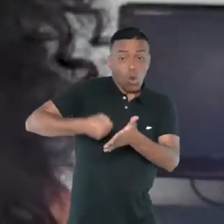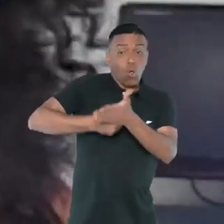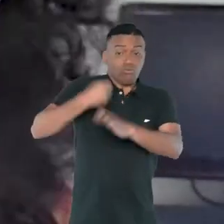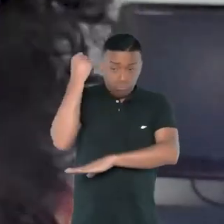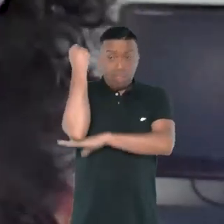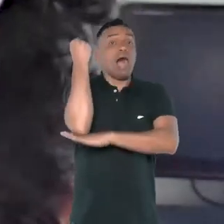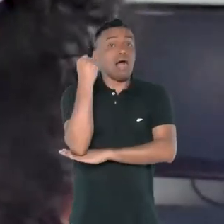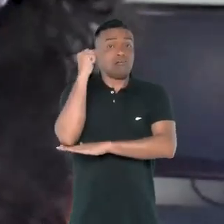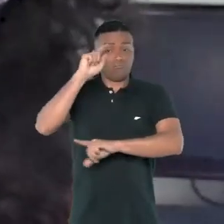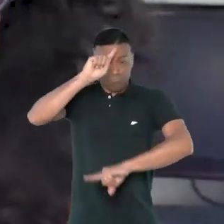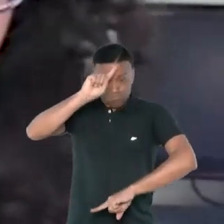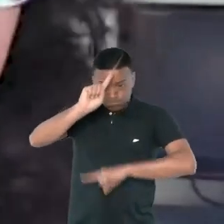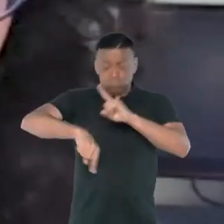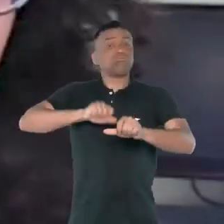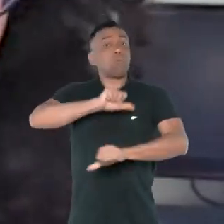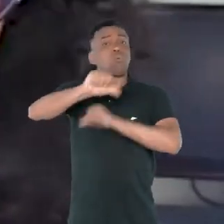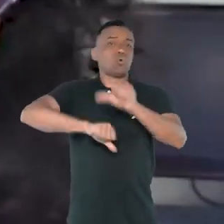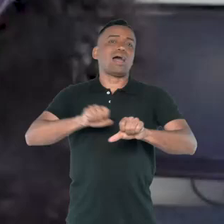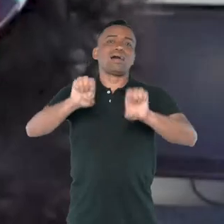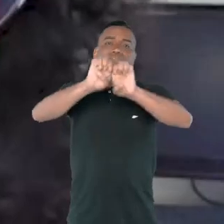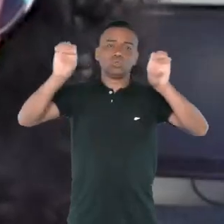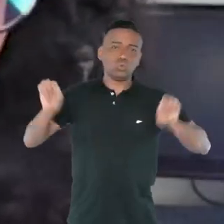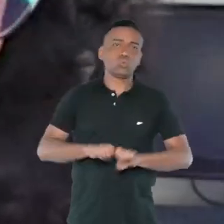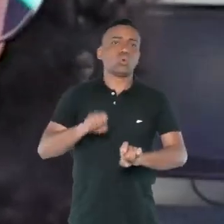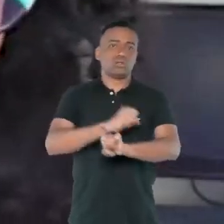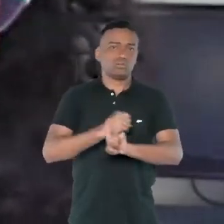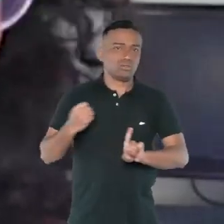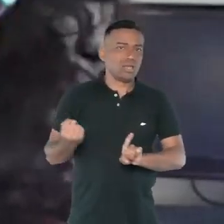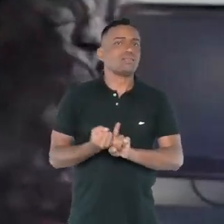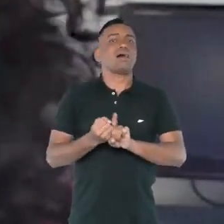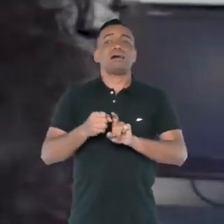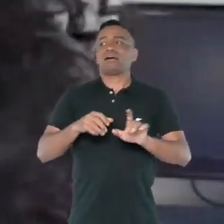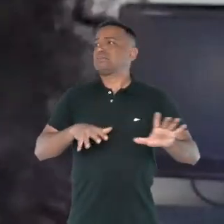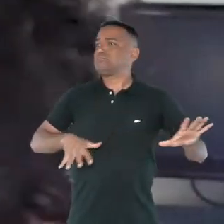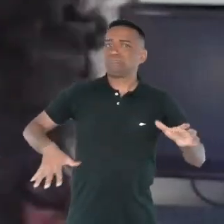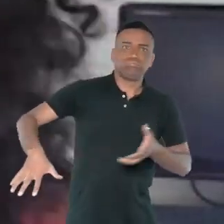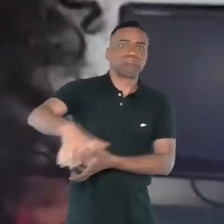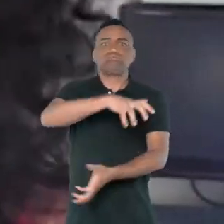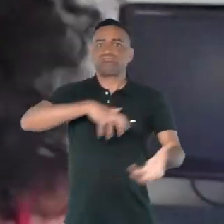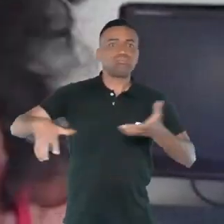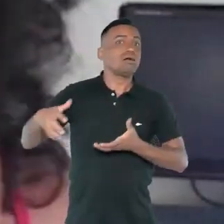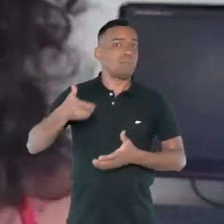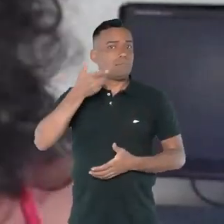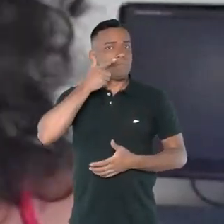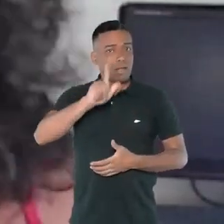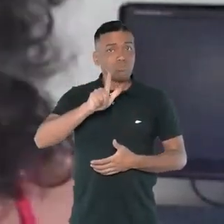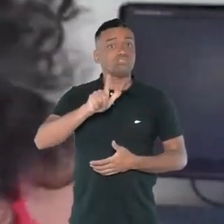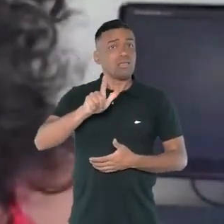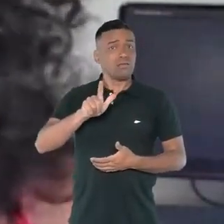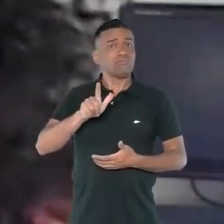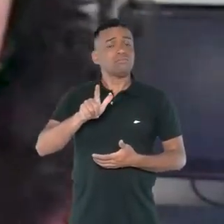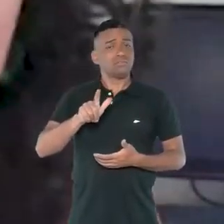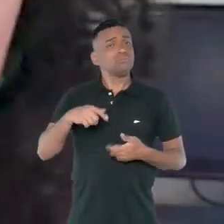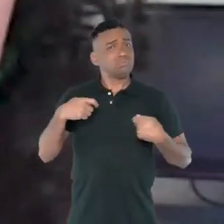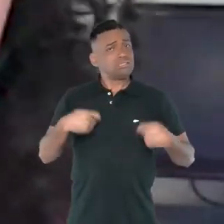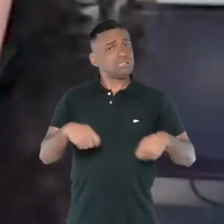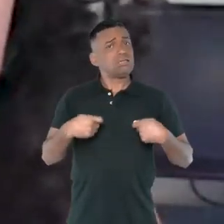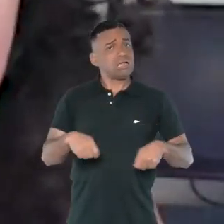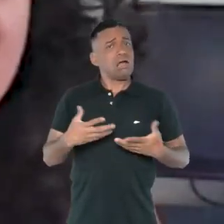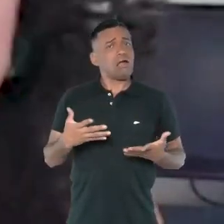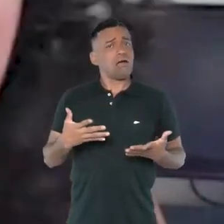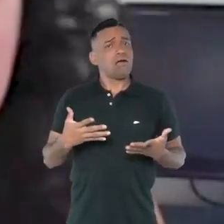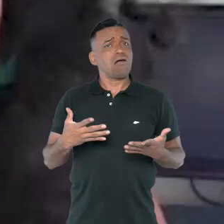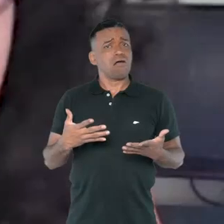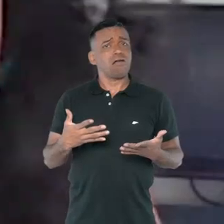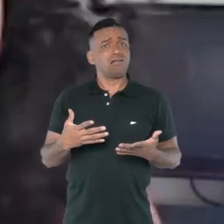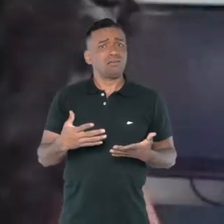E sonhar é o primeiro passo para a gente conseguir lutar e conseguir fazer acontecer, né? Mexer a estrutura, dar um balanço geral em todo mundo para